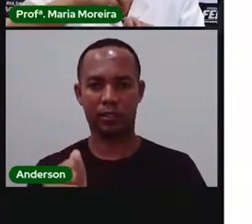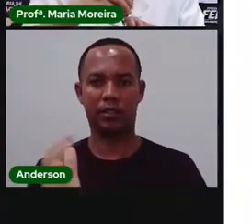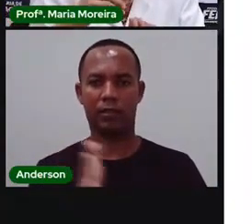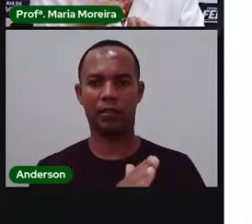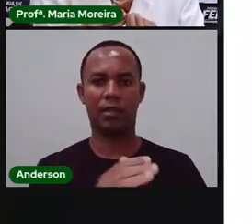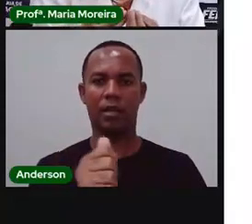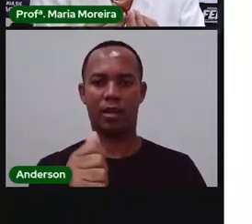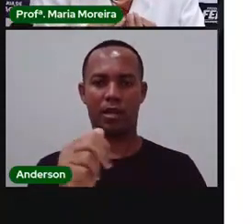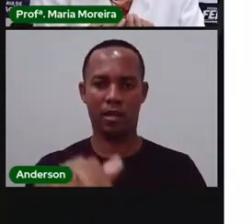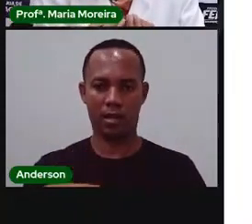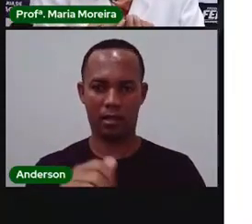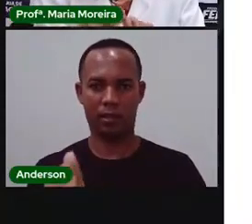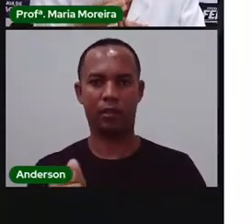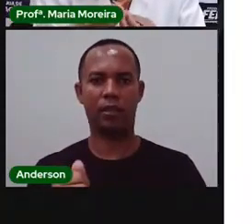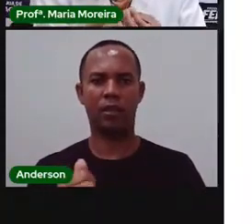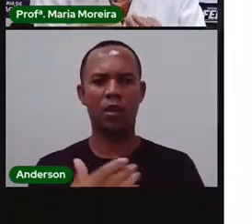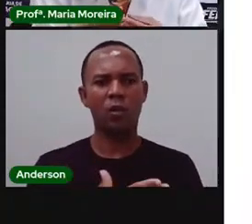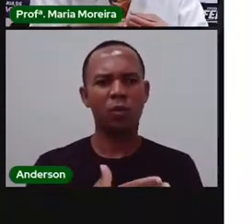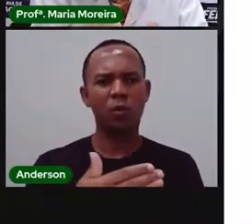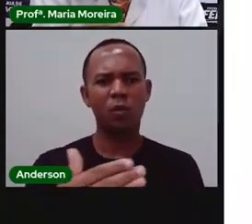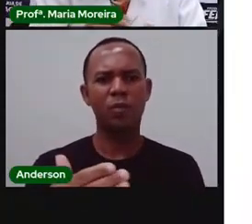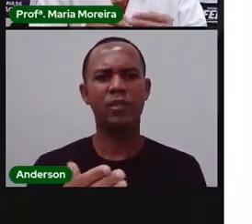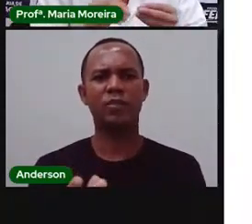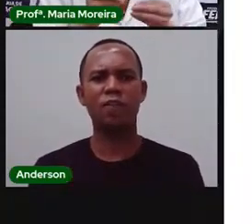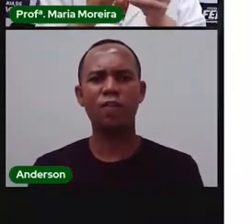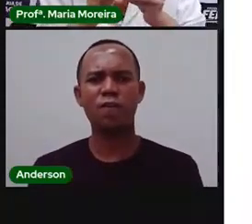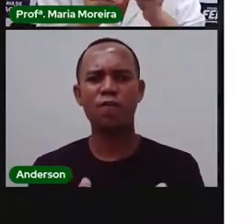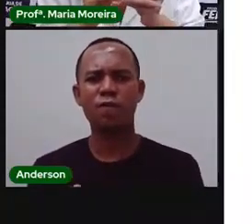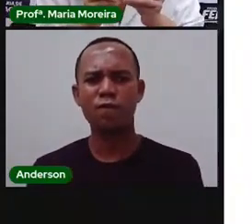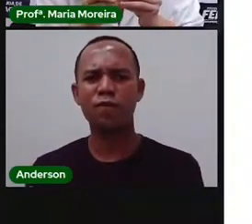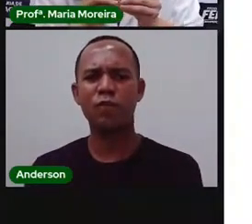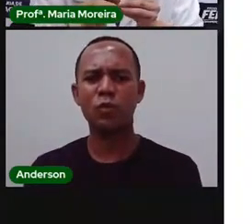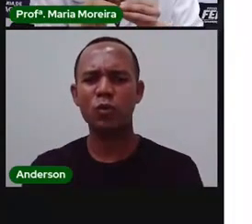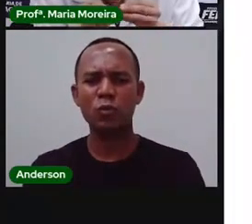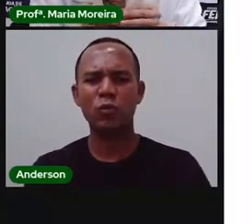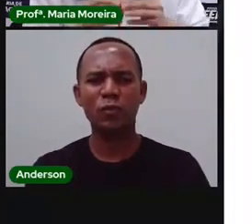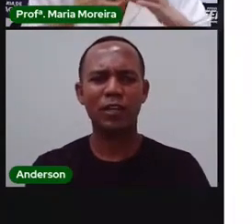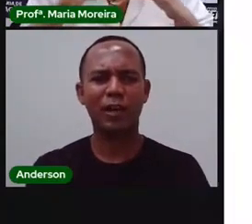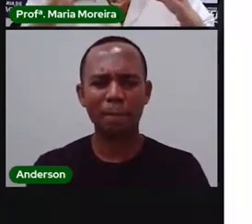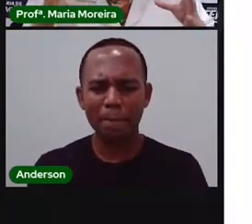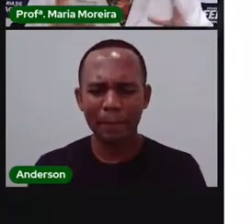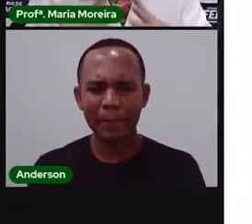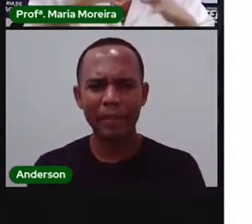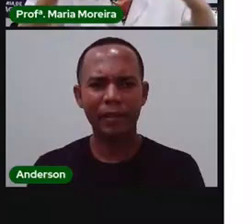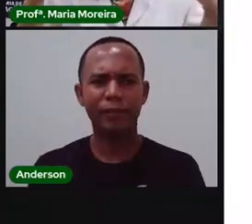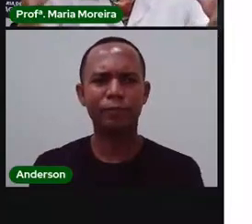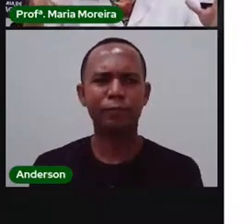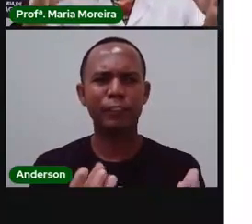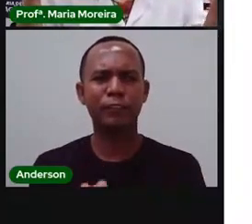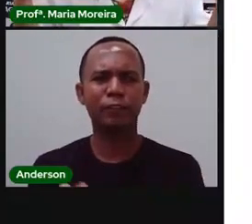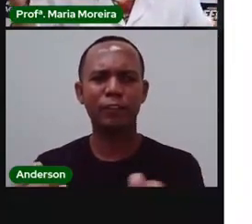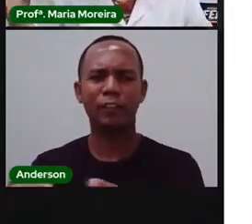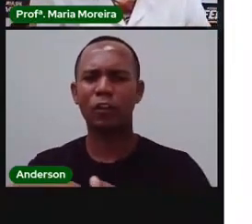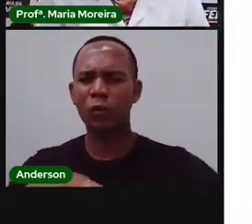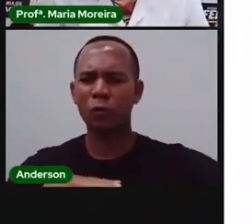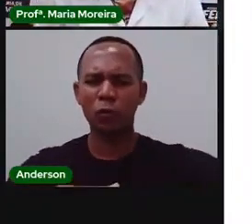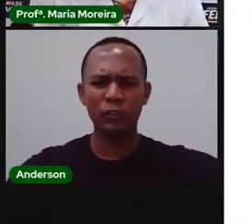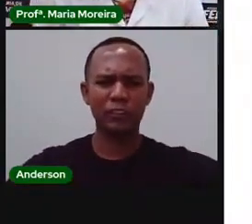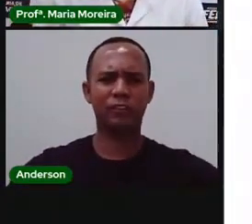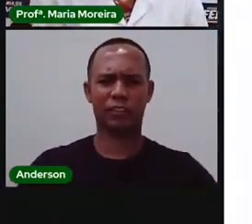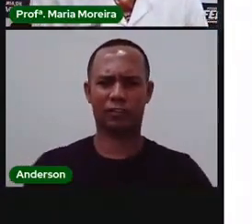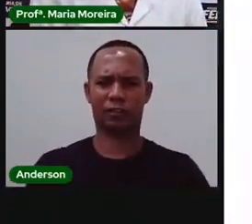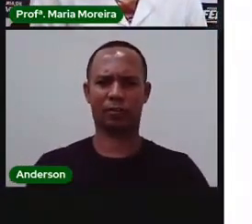partir de uma feira livre, de uma feirinha que começa ali um pouco tímida e ela vai crescendo, crescendo e